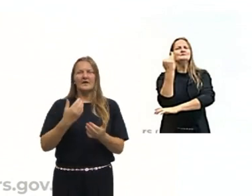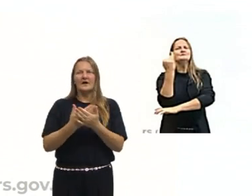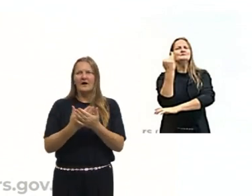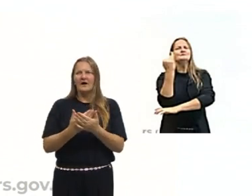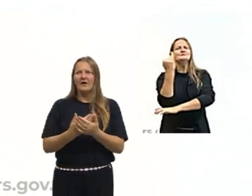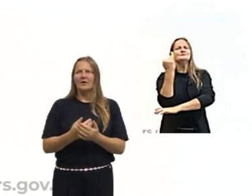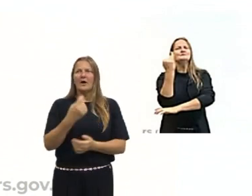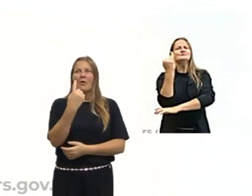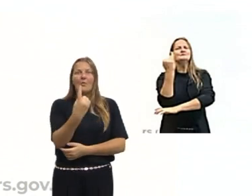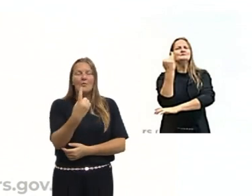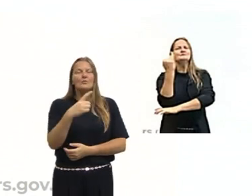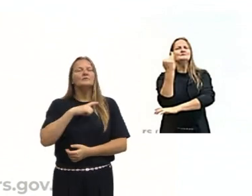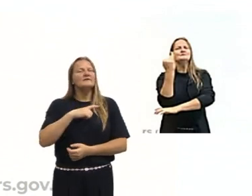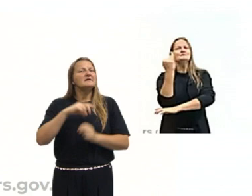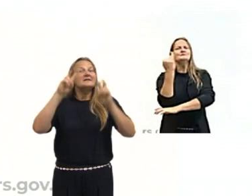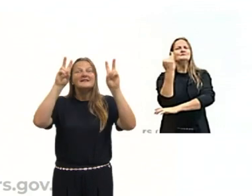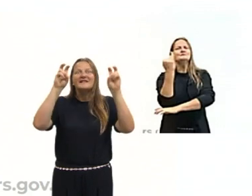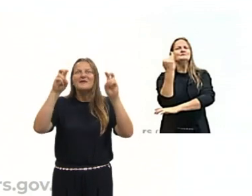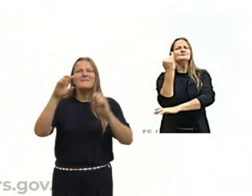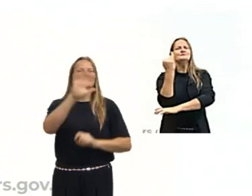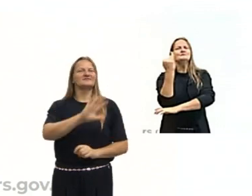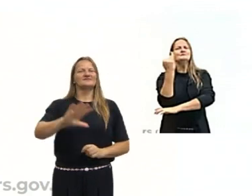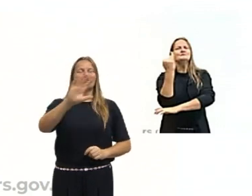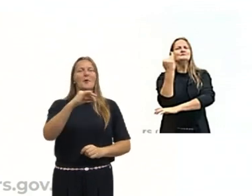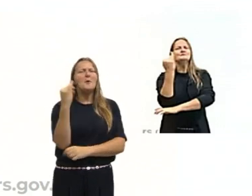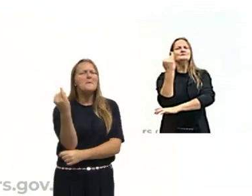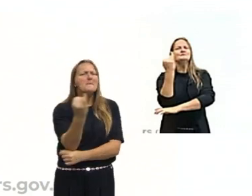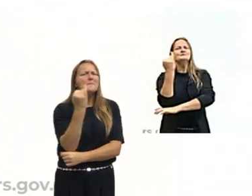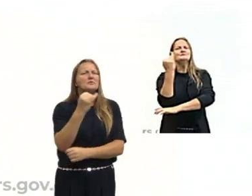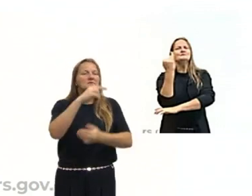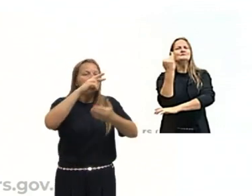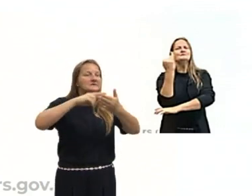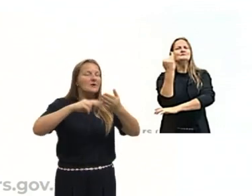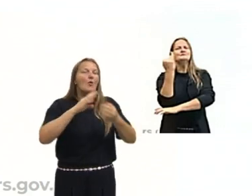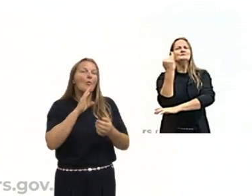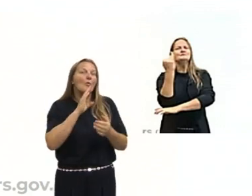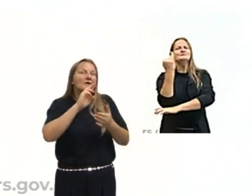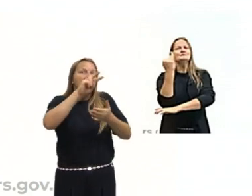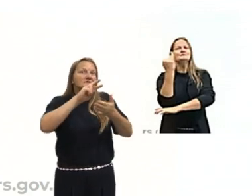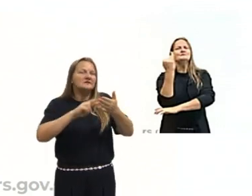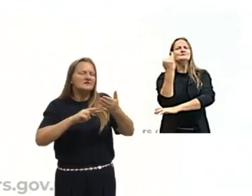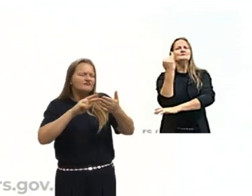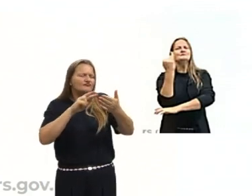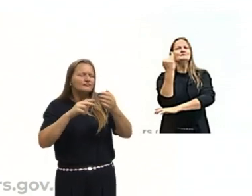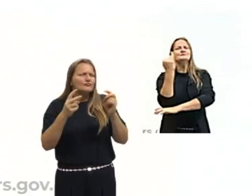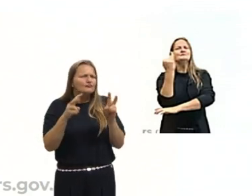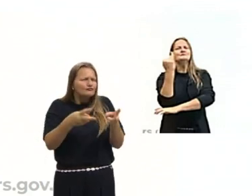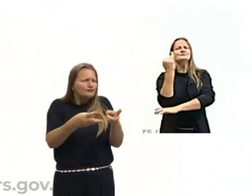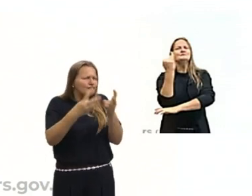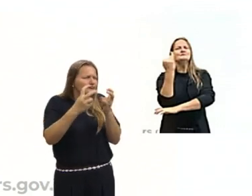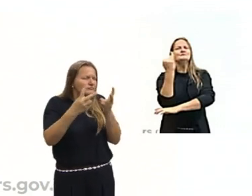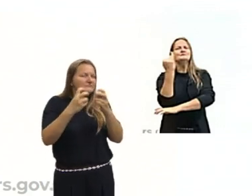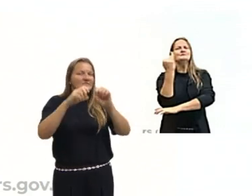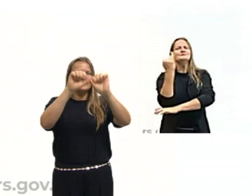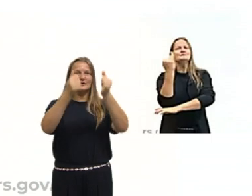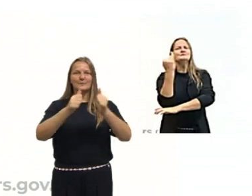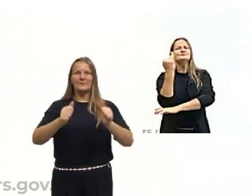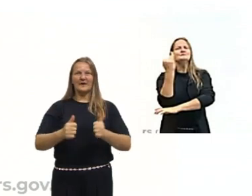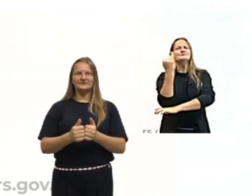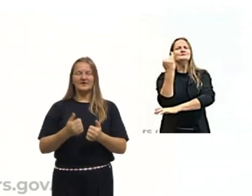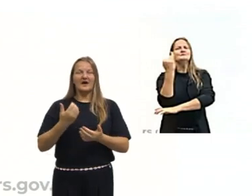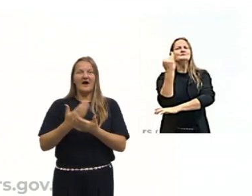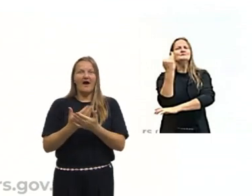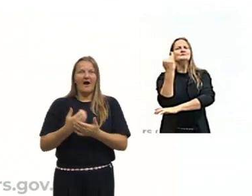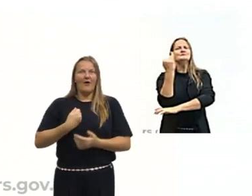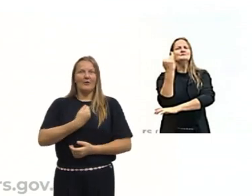do Ezequiel É exatamente sobre a importância da leitura da imagem né então para aula um vocês teriam né